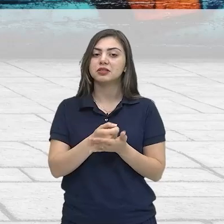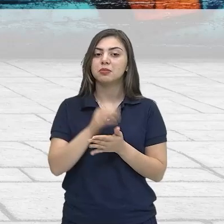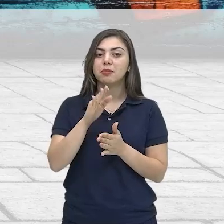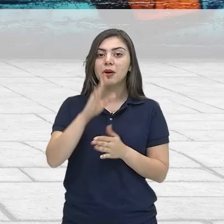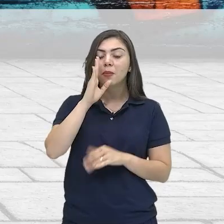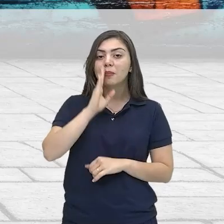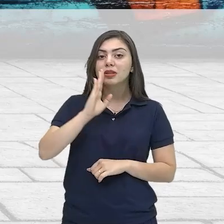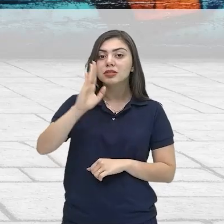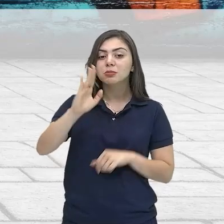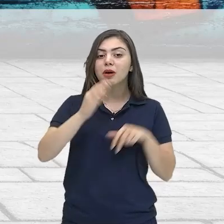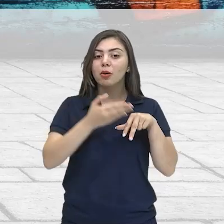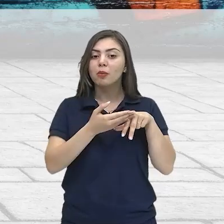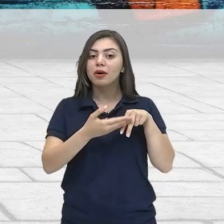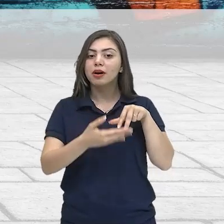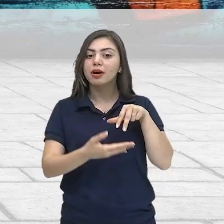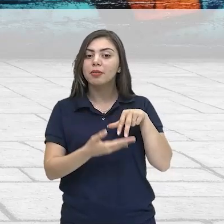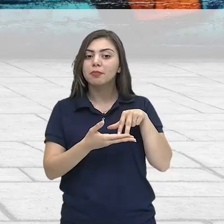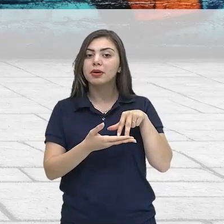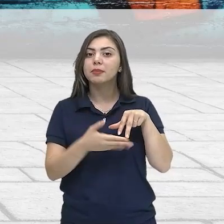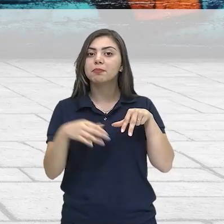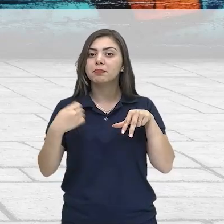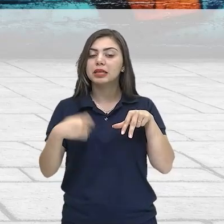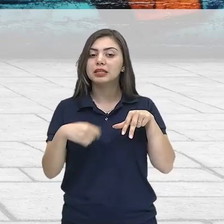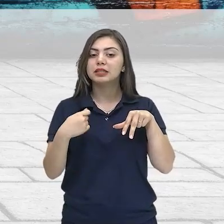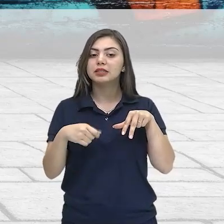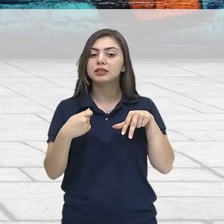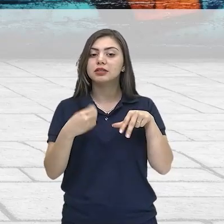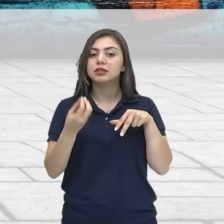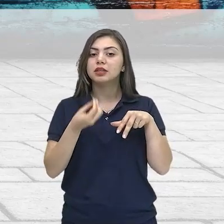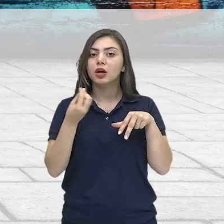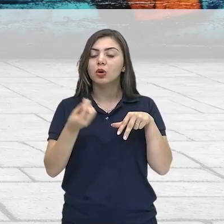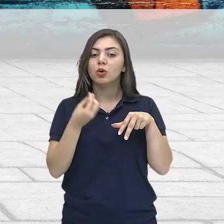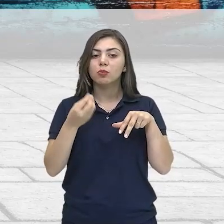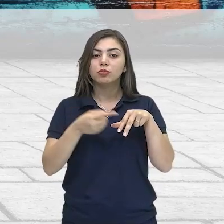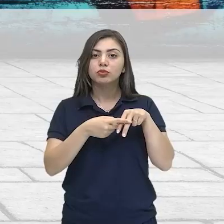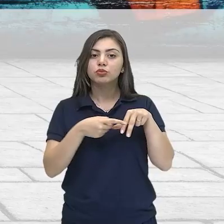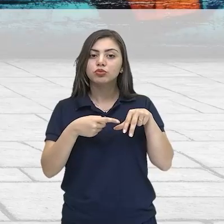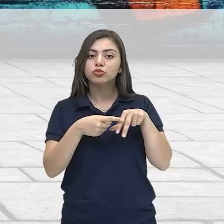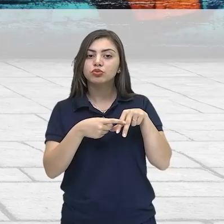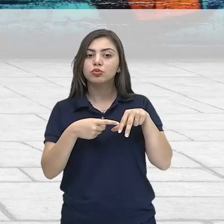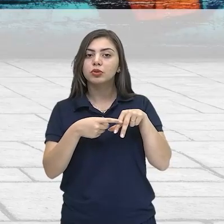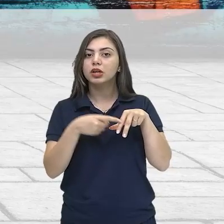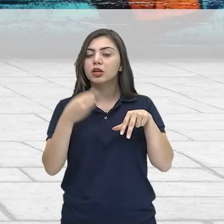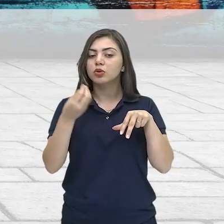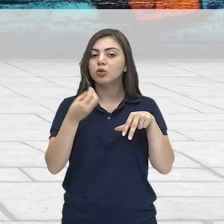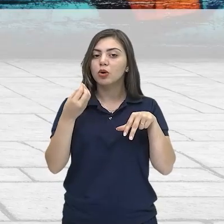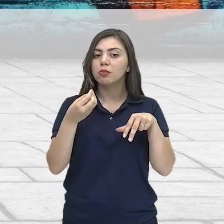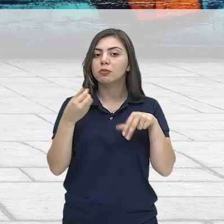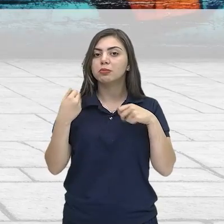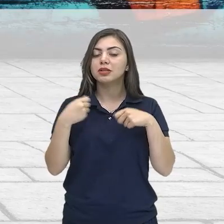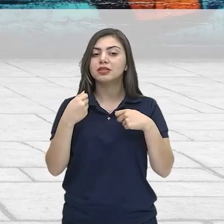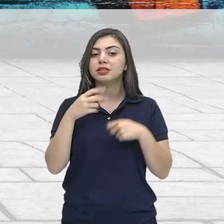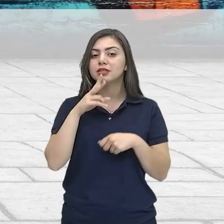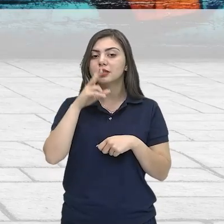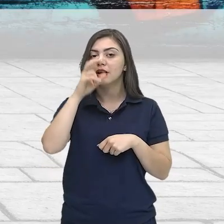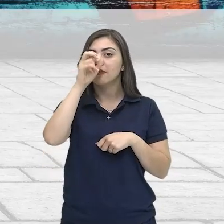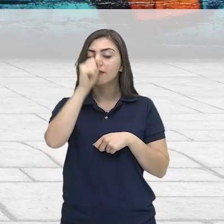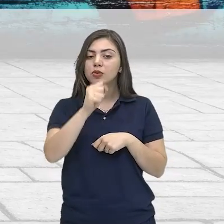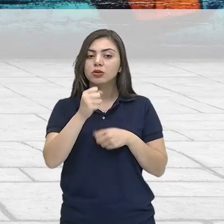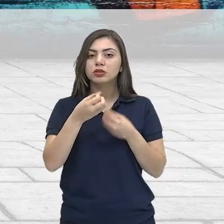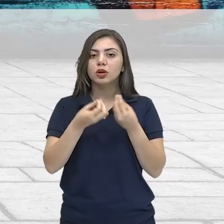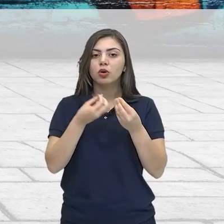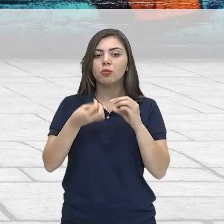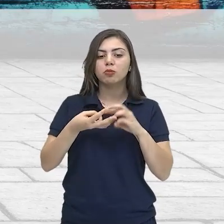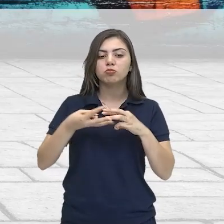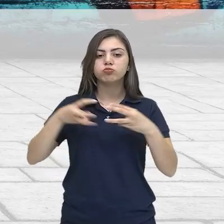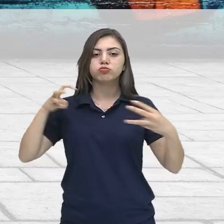pernas. Preciso relaxar o joelho e fazer força na extensão. E apertar